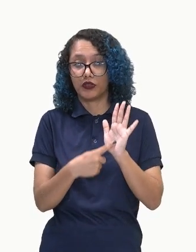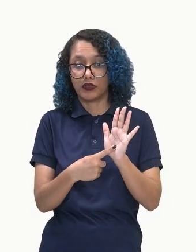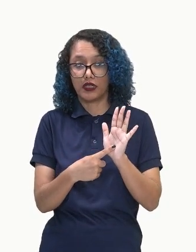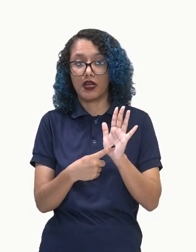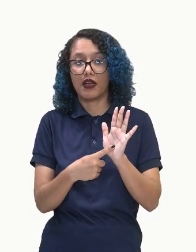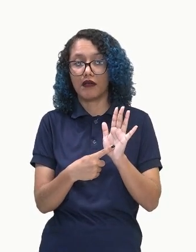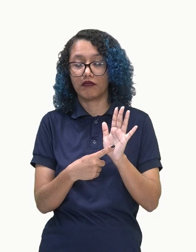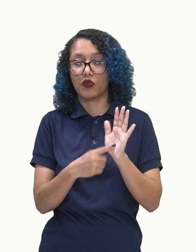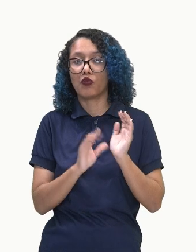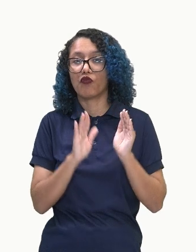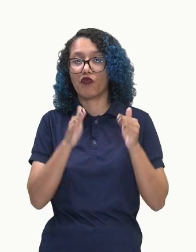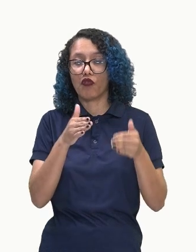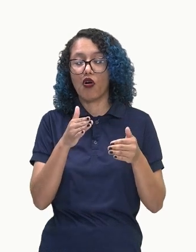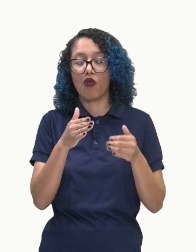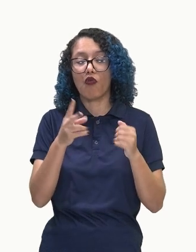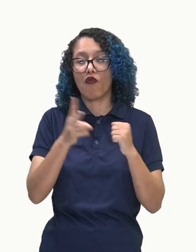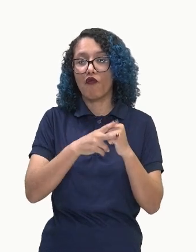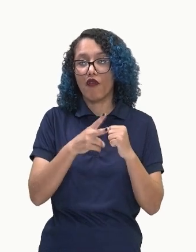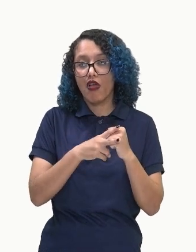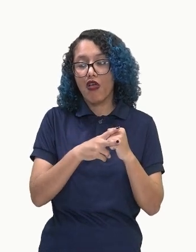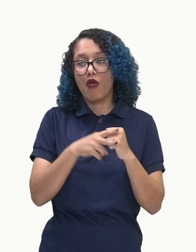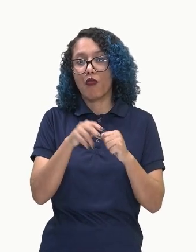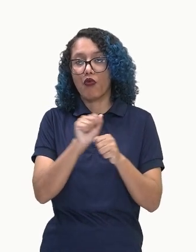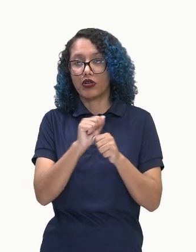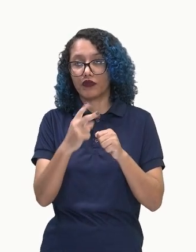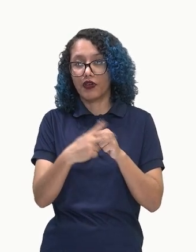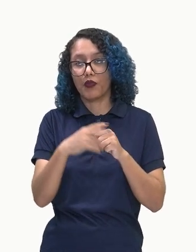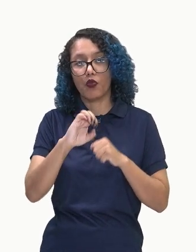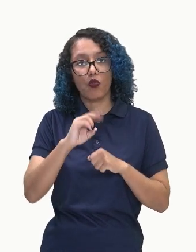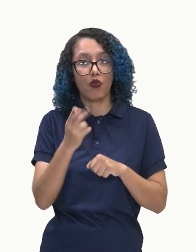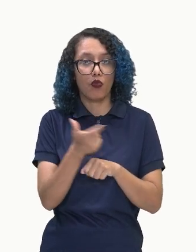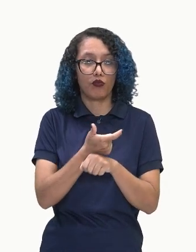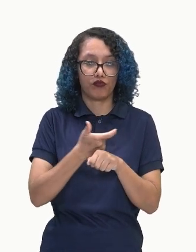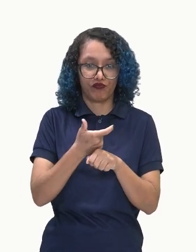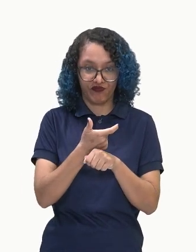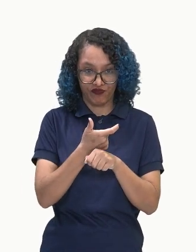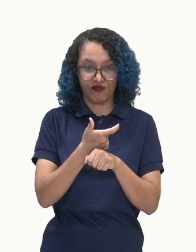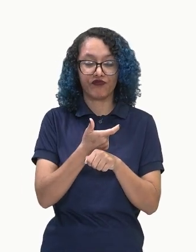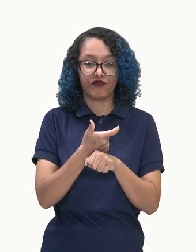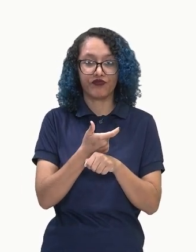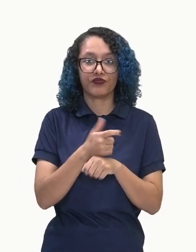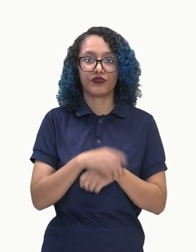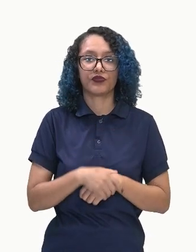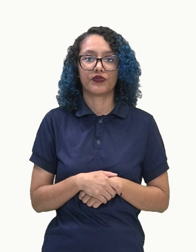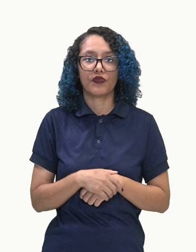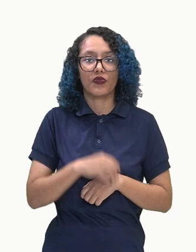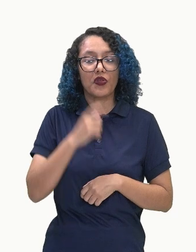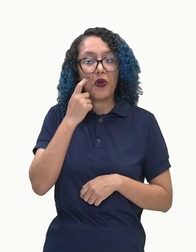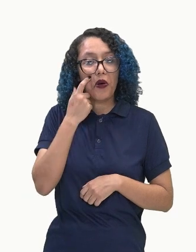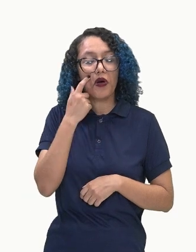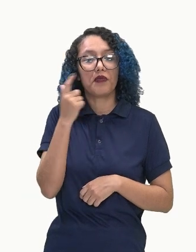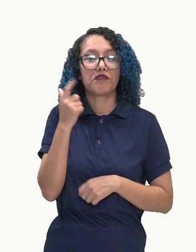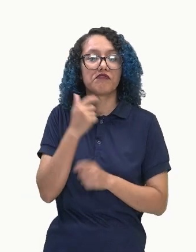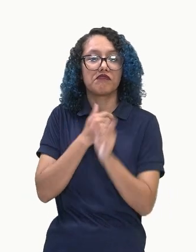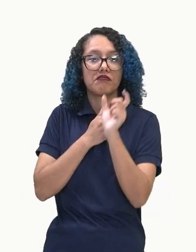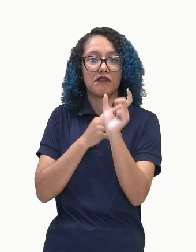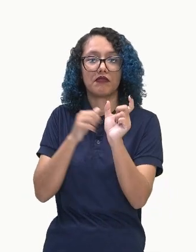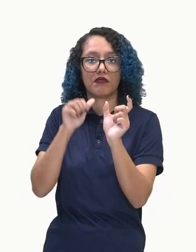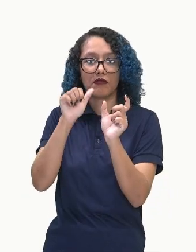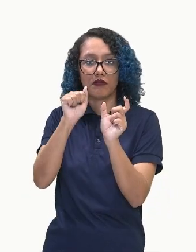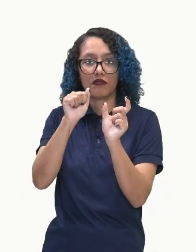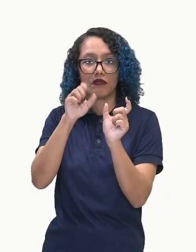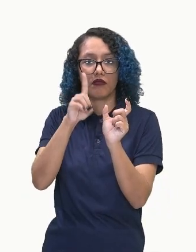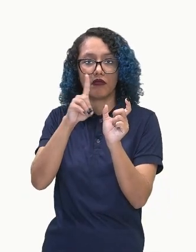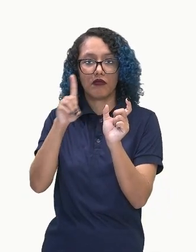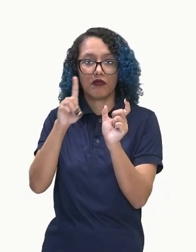relacionada a um verbo, a um advérbio ou então a um adjetivo. Adicionalmente, olha só, additional